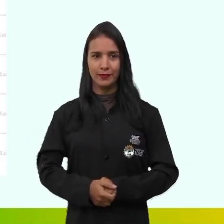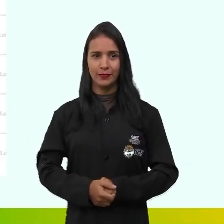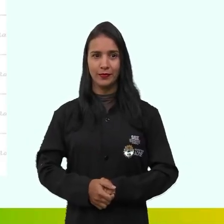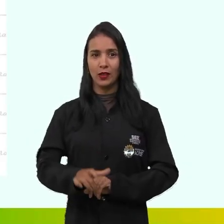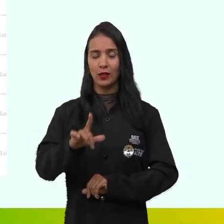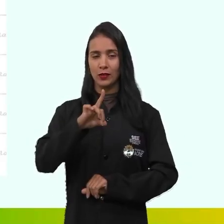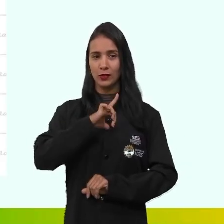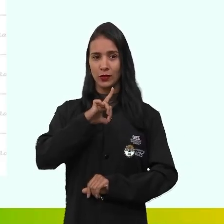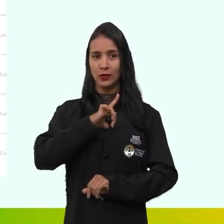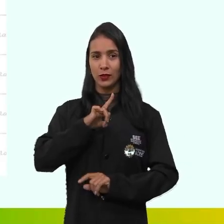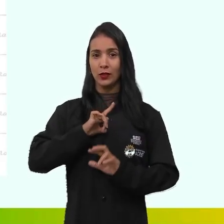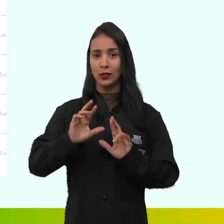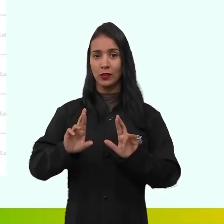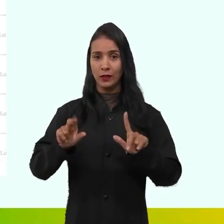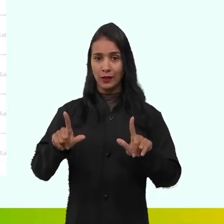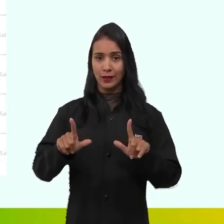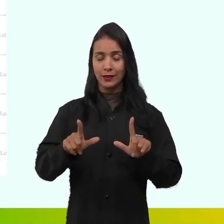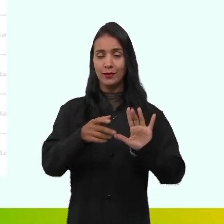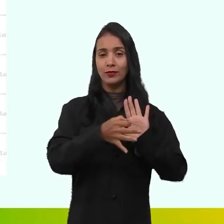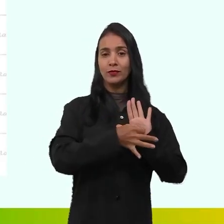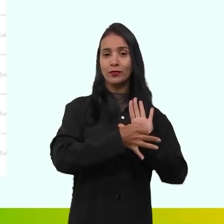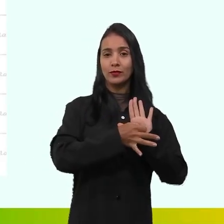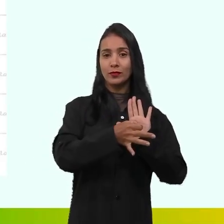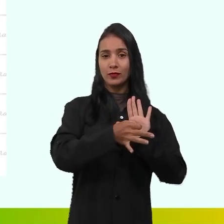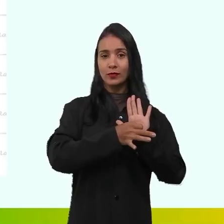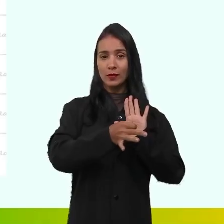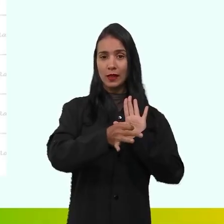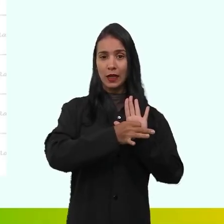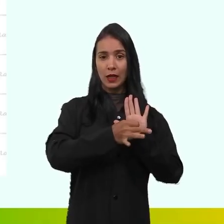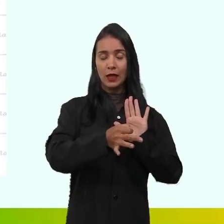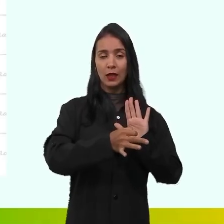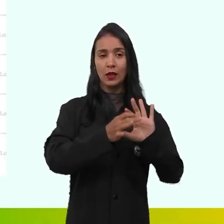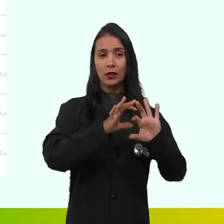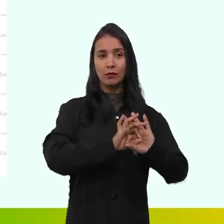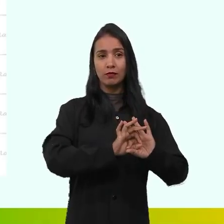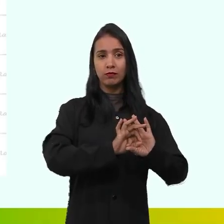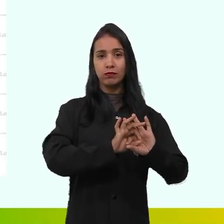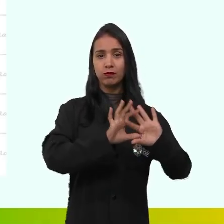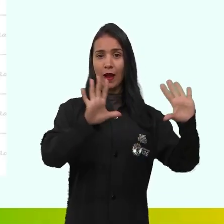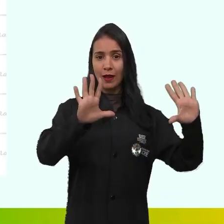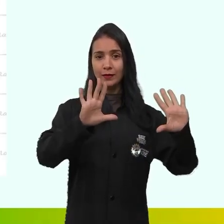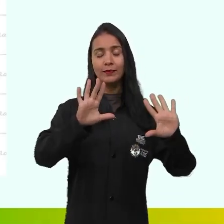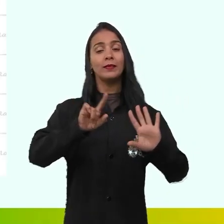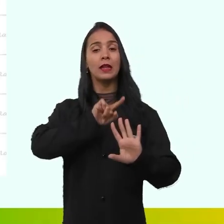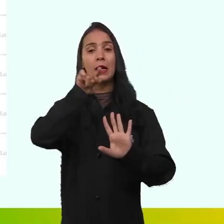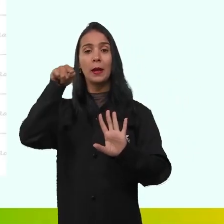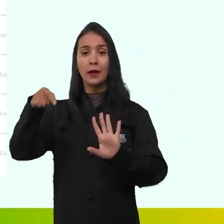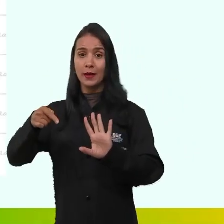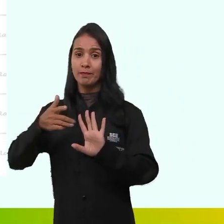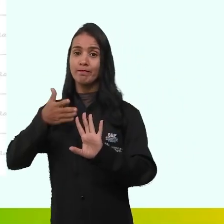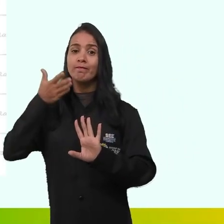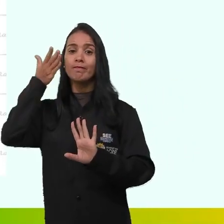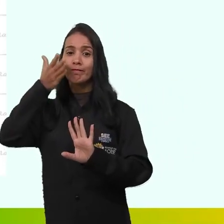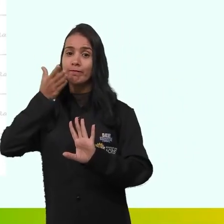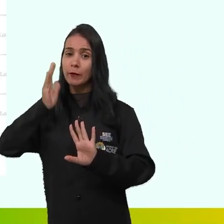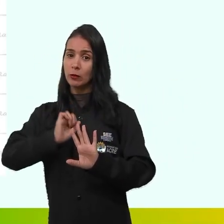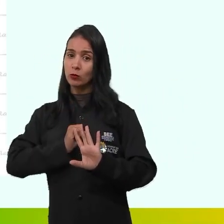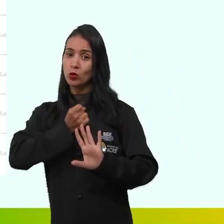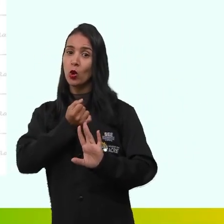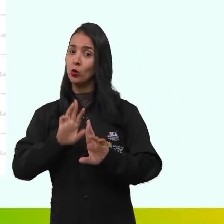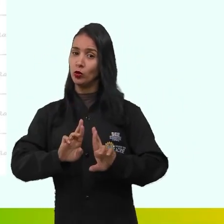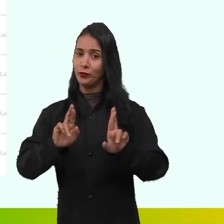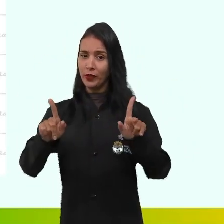a diferença entre liberdade de expressão e discurso de ódio. Enquanto a liberdade